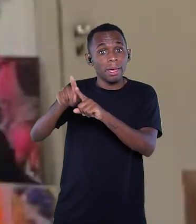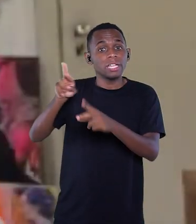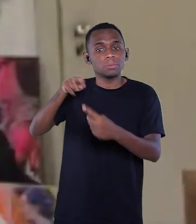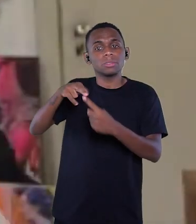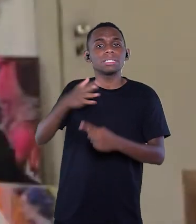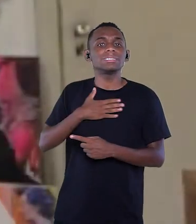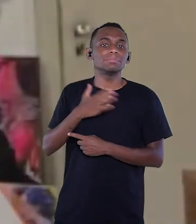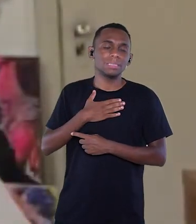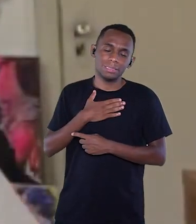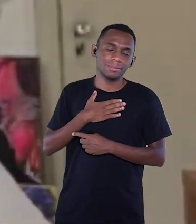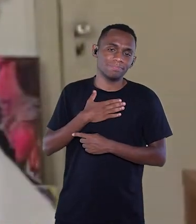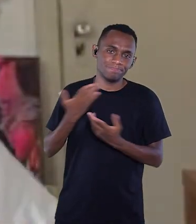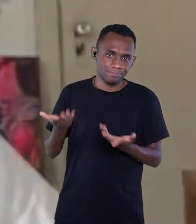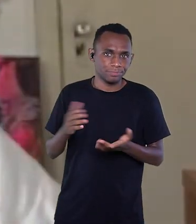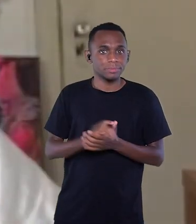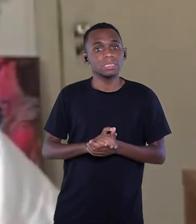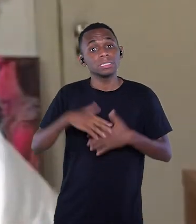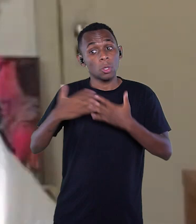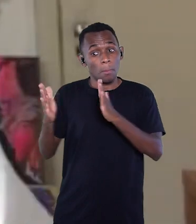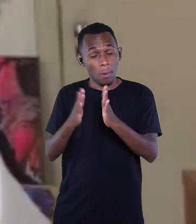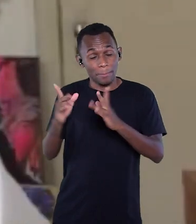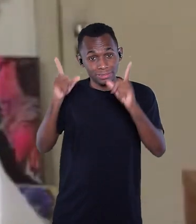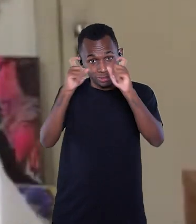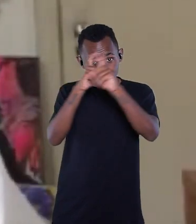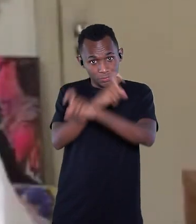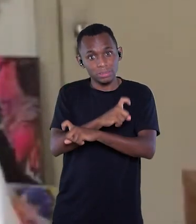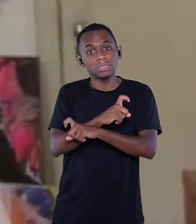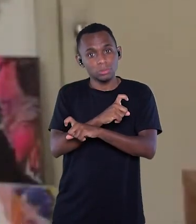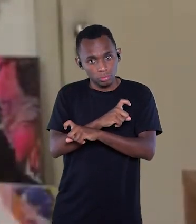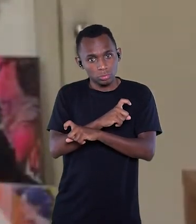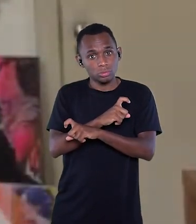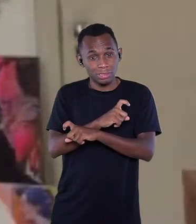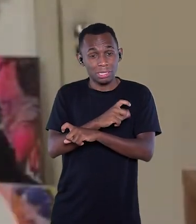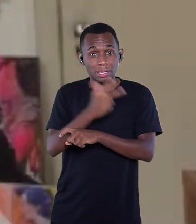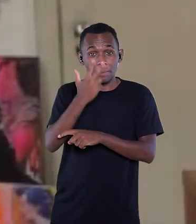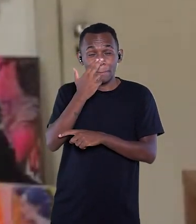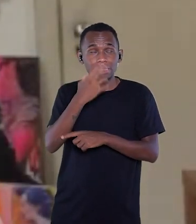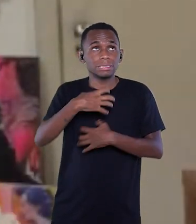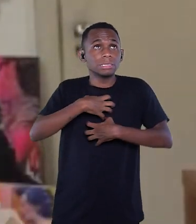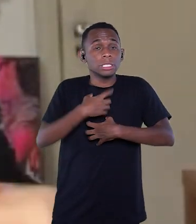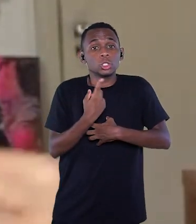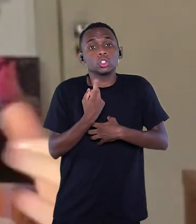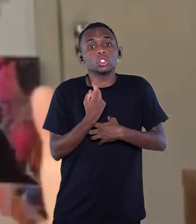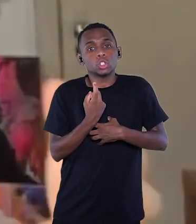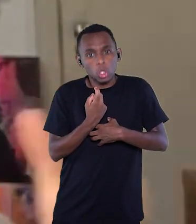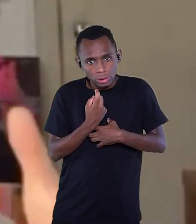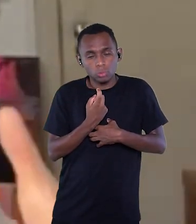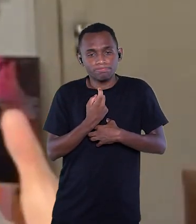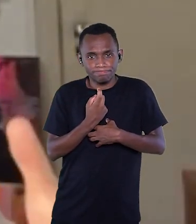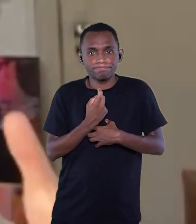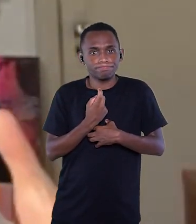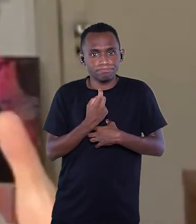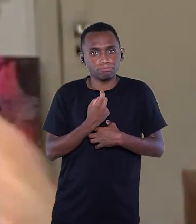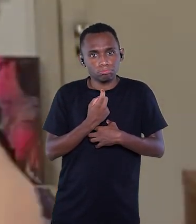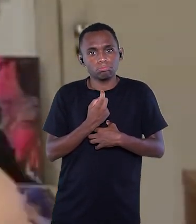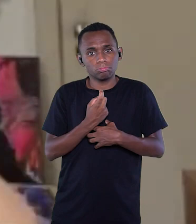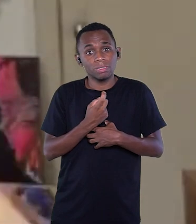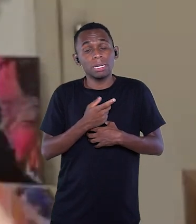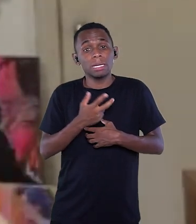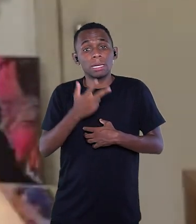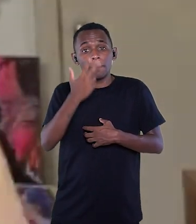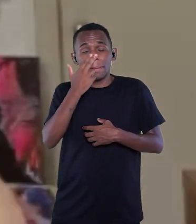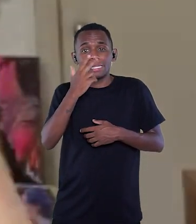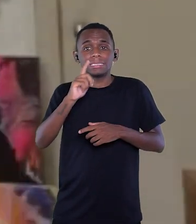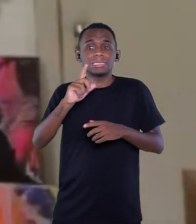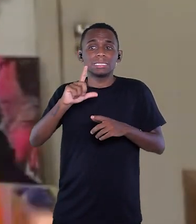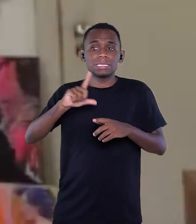complicada esse momento da minha vida, assim, de uma espécie de solidão também, uma espécie de ter que